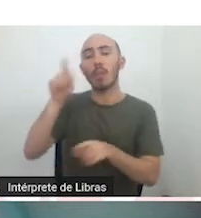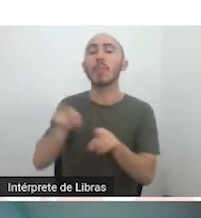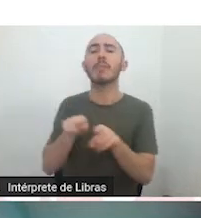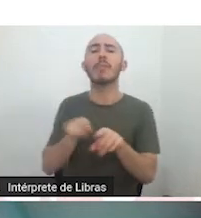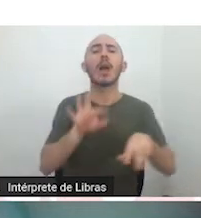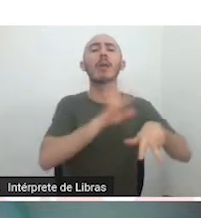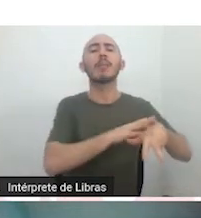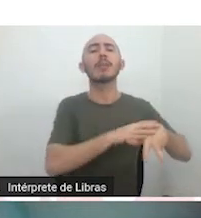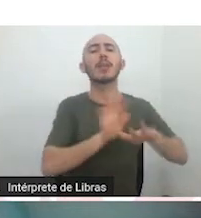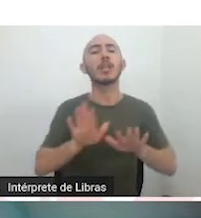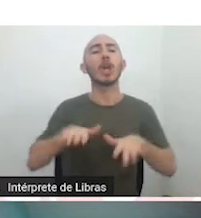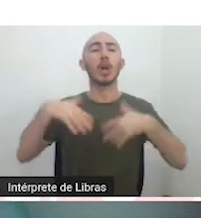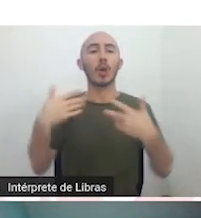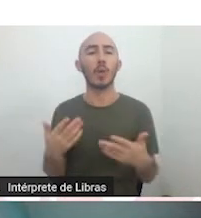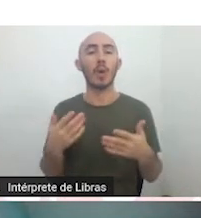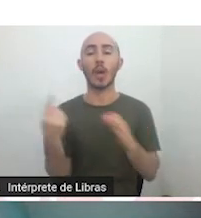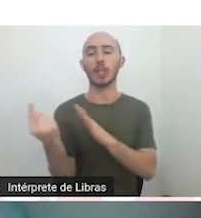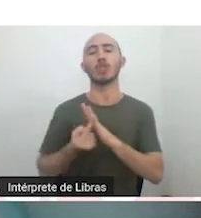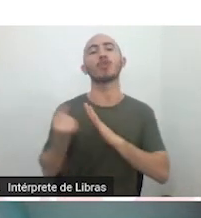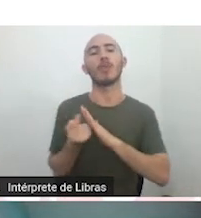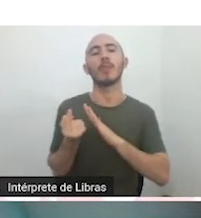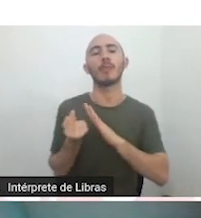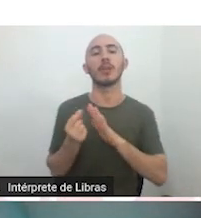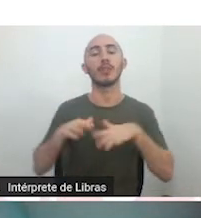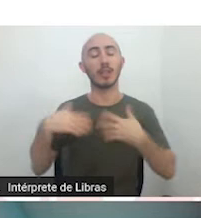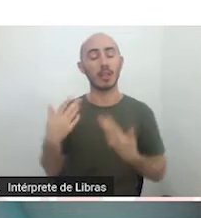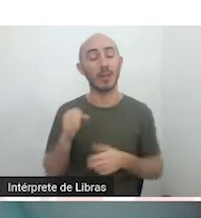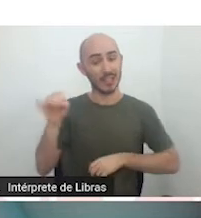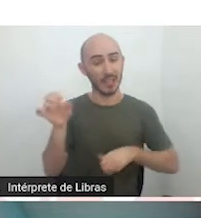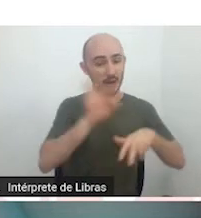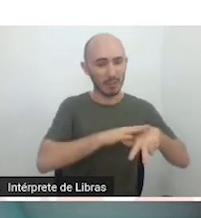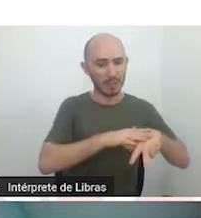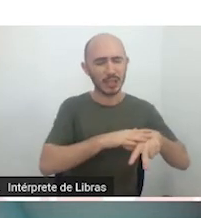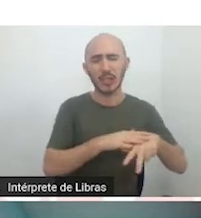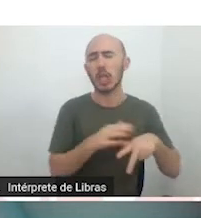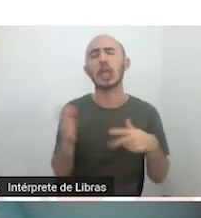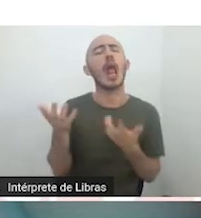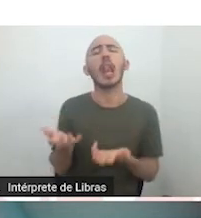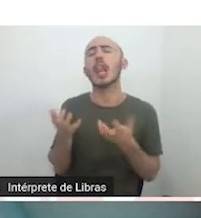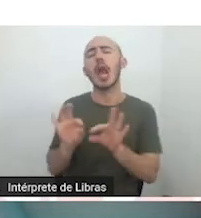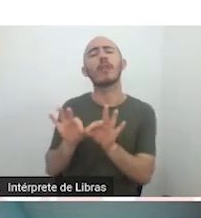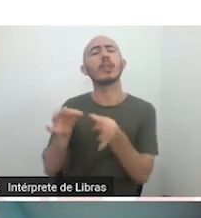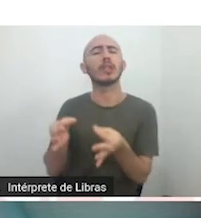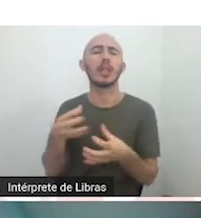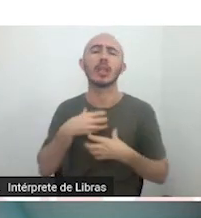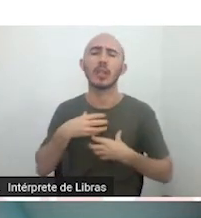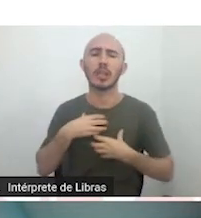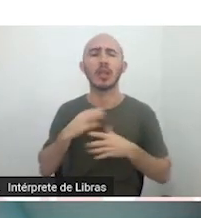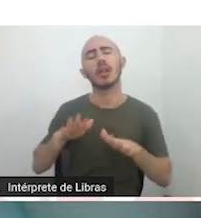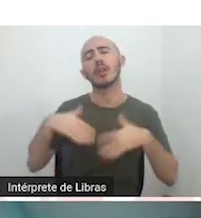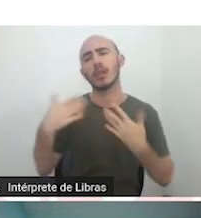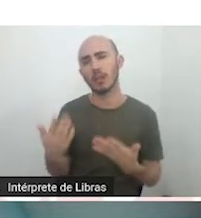domiciliar? Bem, os pacientes com os casos leves, que não tem fator de risco, não está tossindo, não está com dispneia, a gente vai mandar